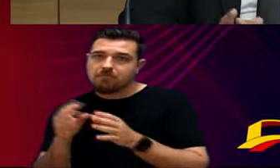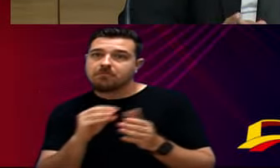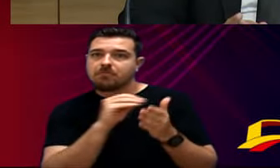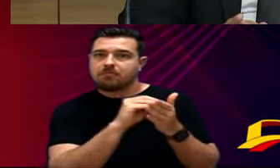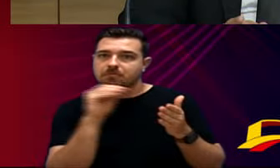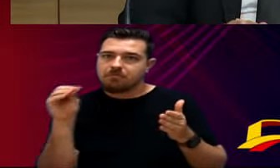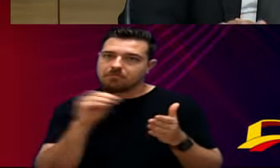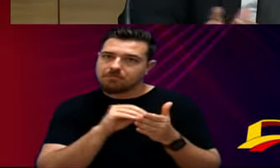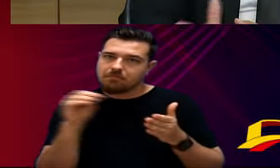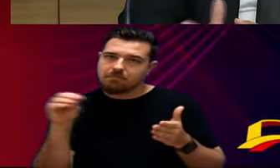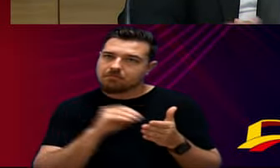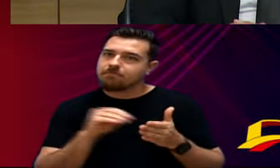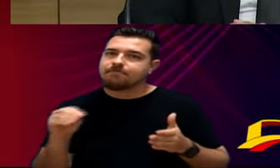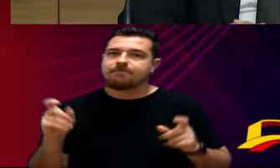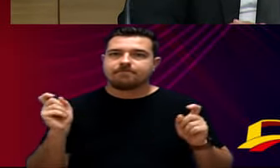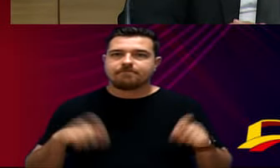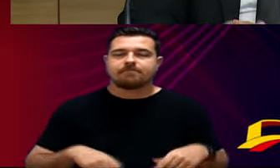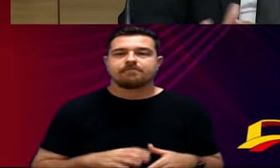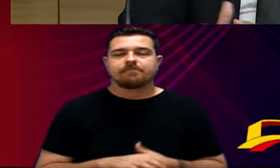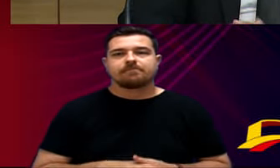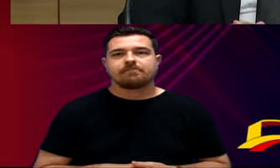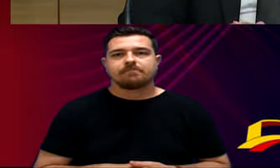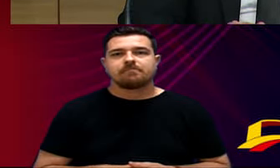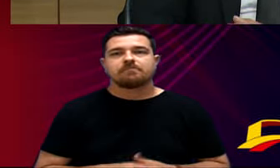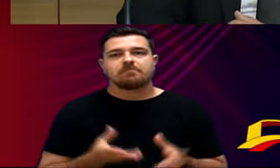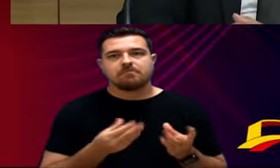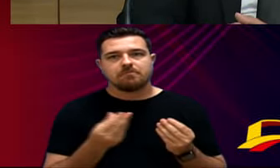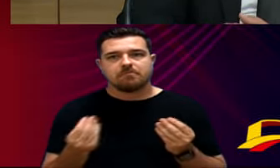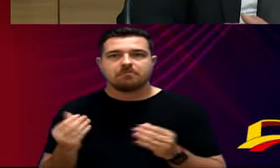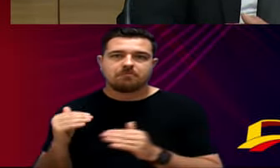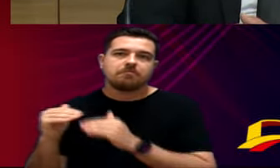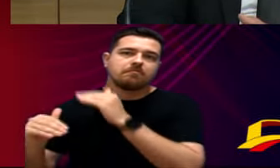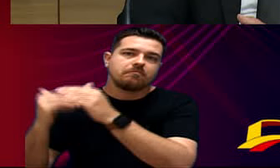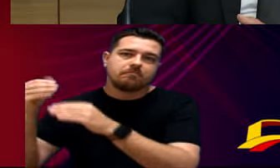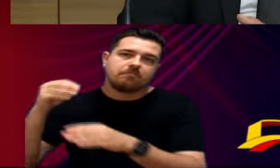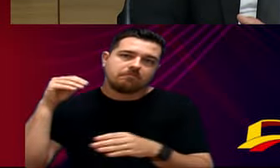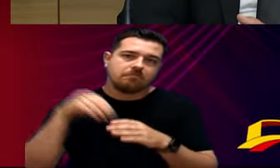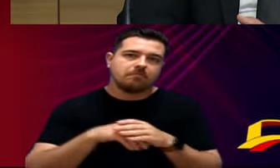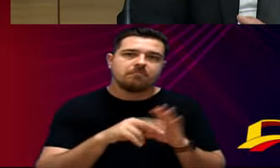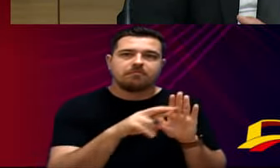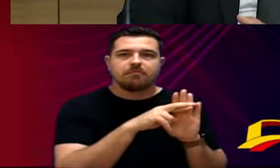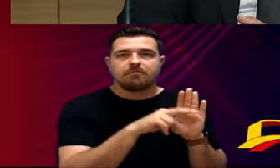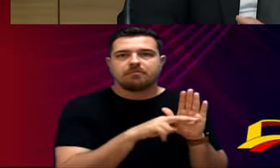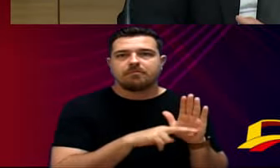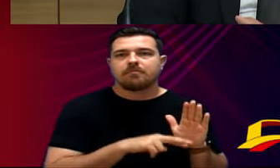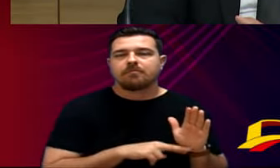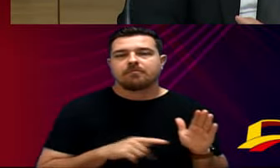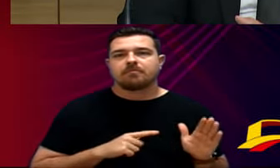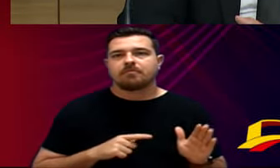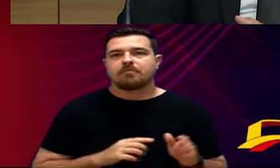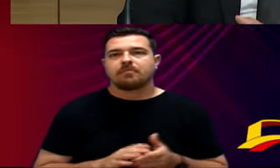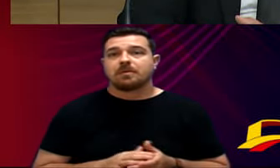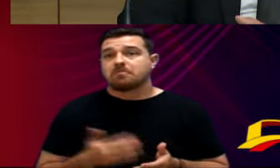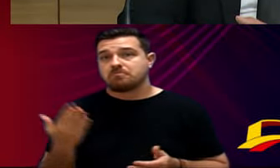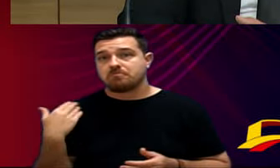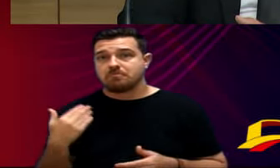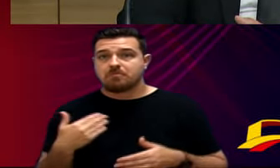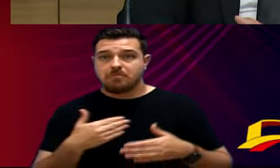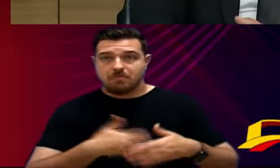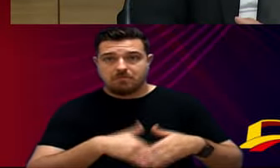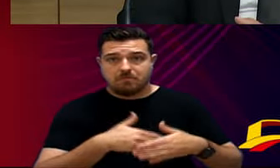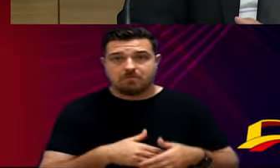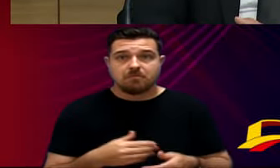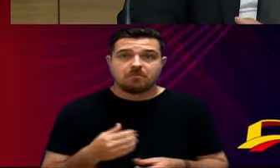novos classes especiais eh foram promovidos agora dentro dessa regra né então quem emprestou em